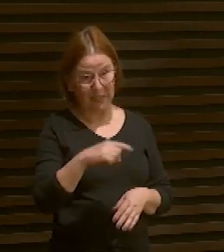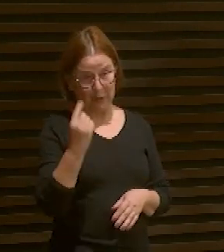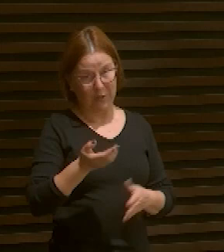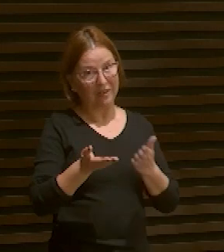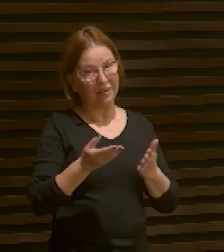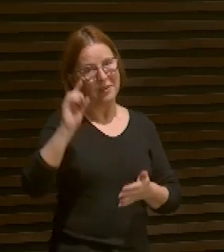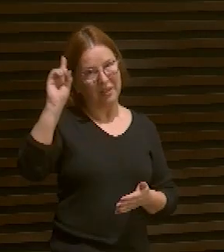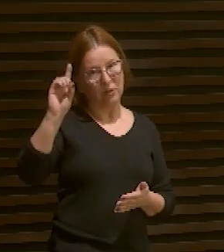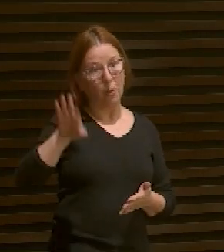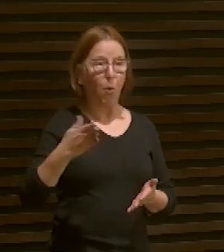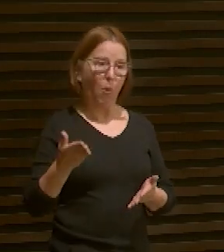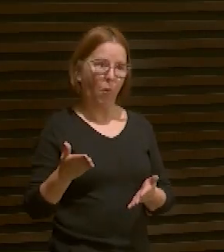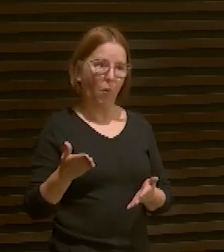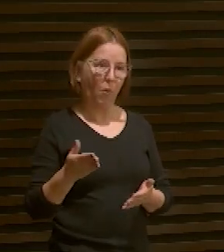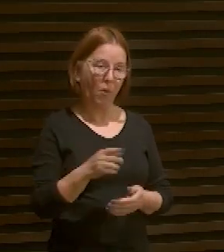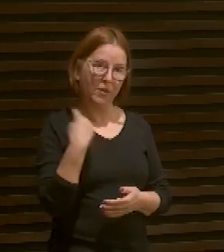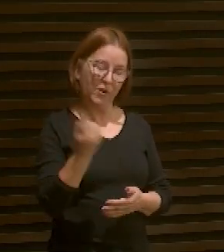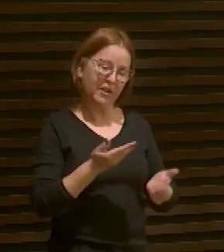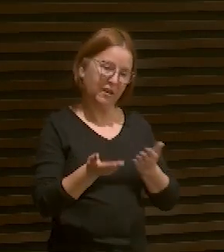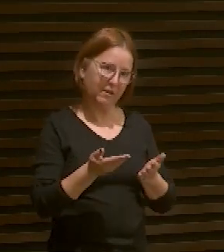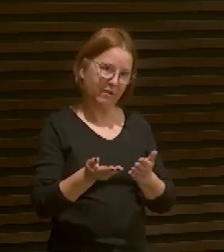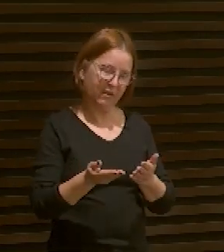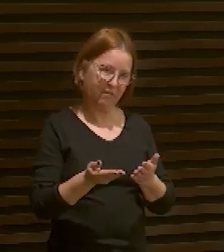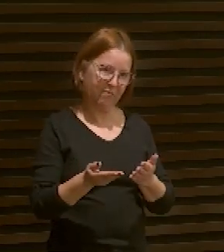se nós estamos servindo a outros senhores.